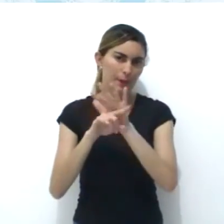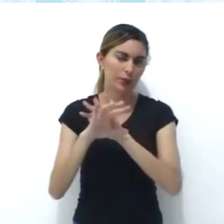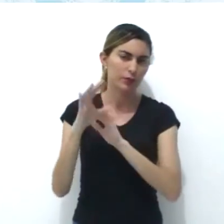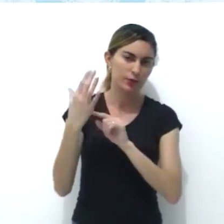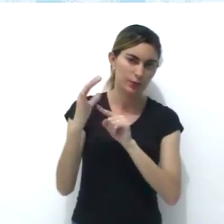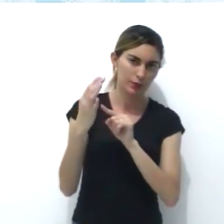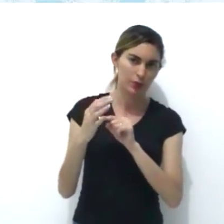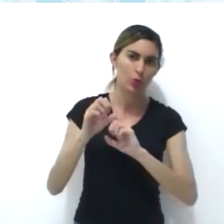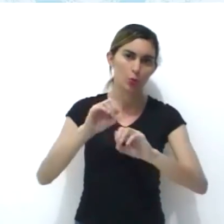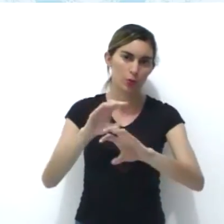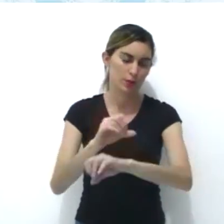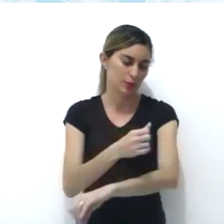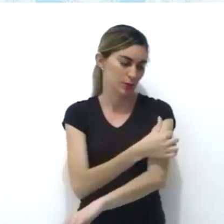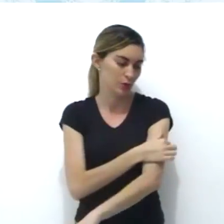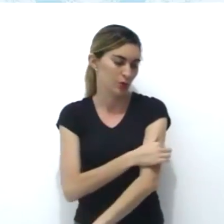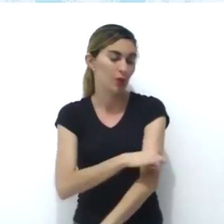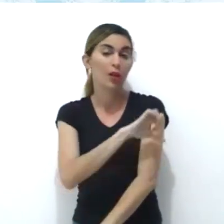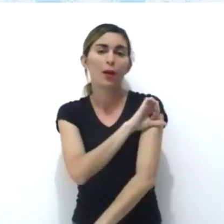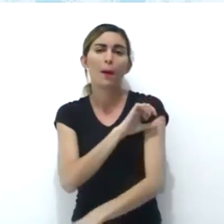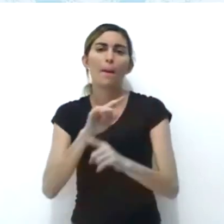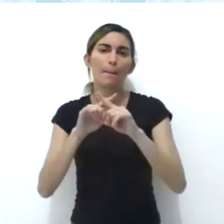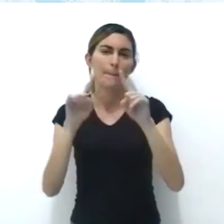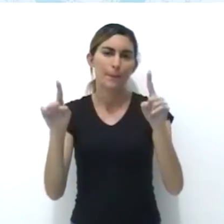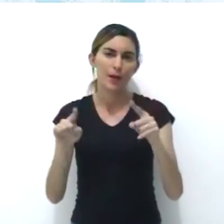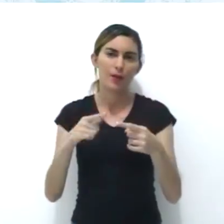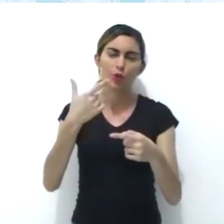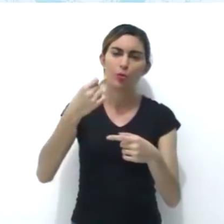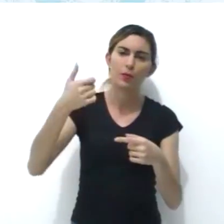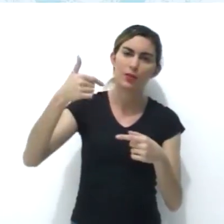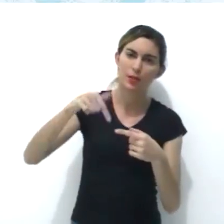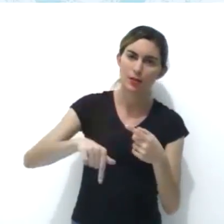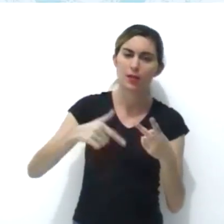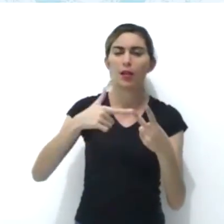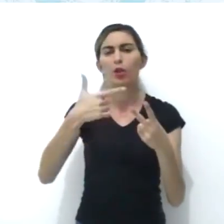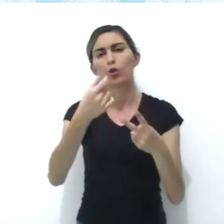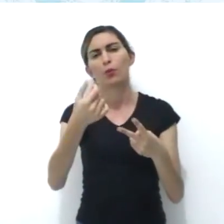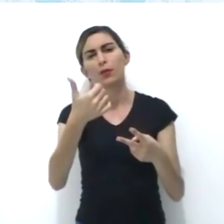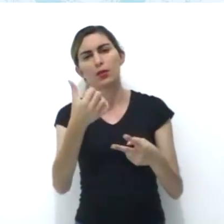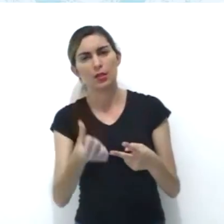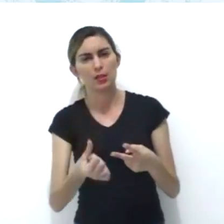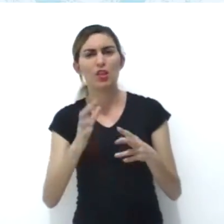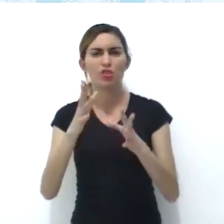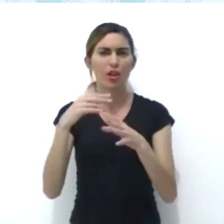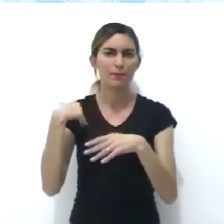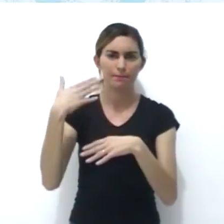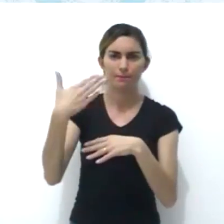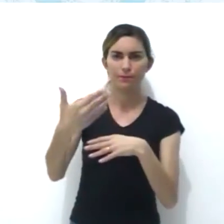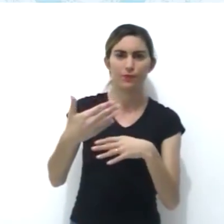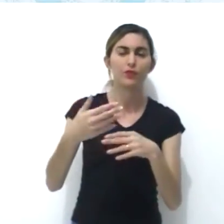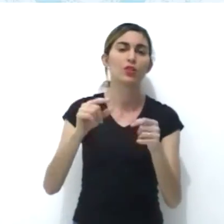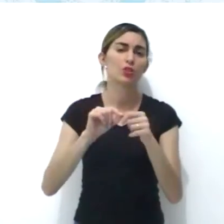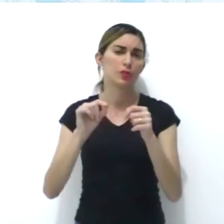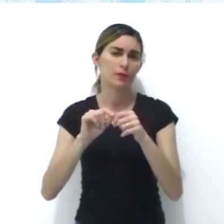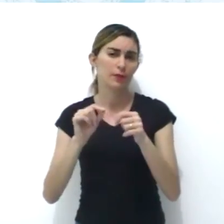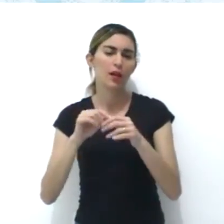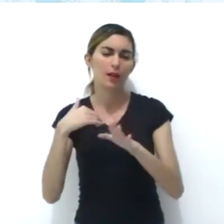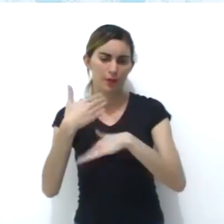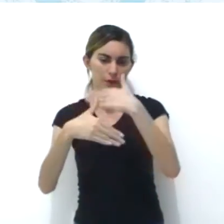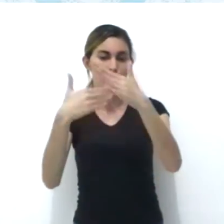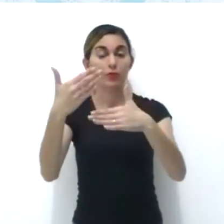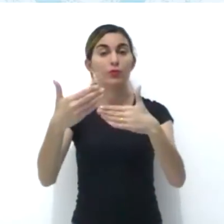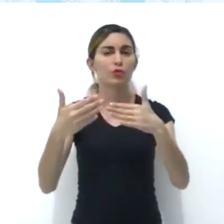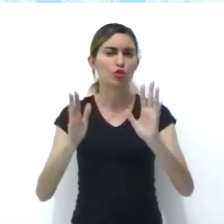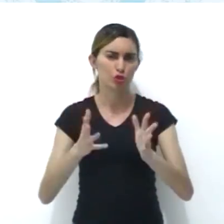com a pesquisa científica no ensino fundamental, mas isso foi lá em 2017, 2016, já faz um certo tempinho. Então eles